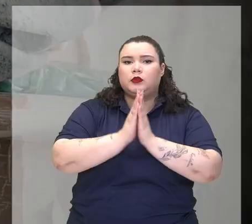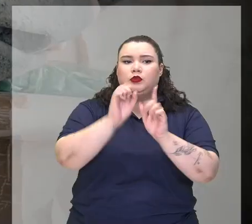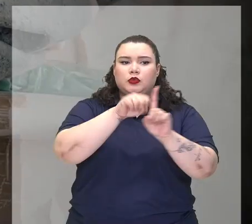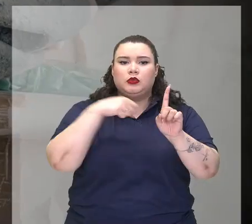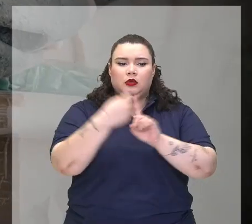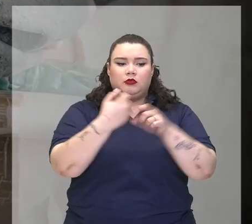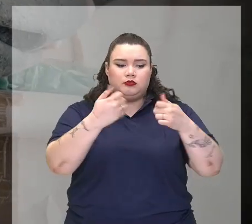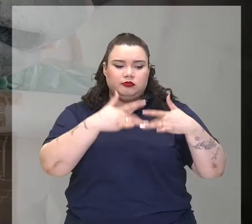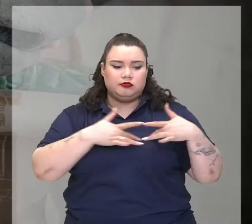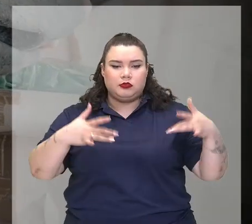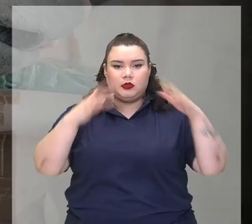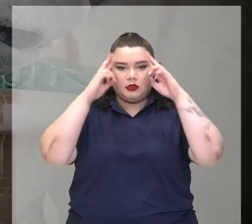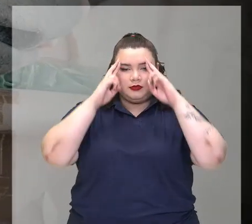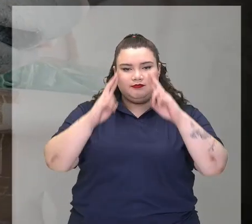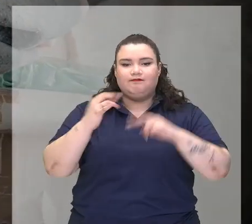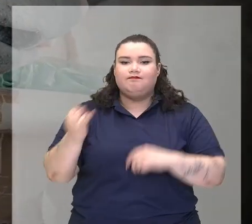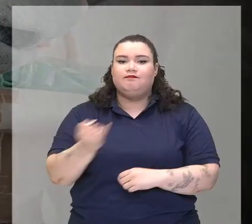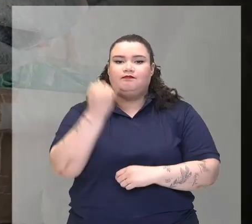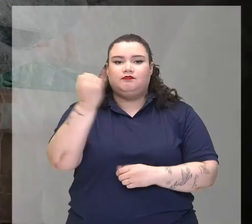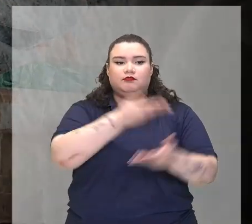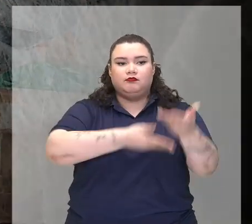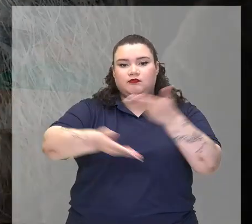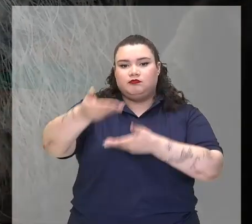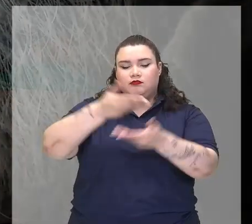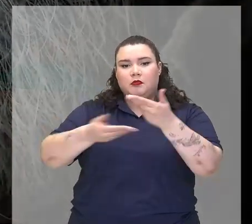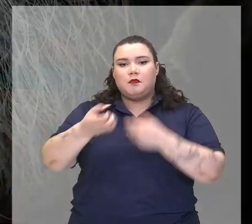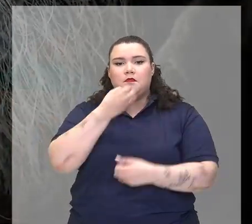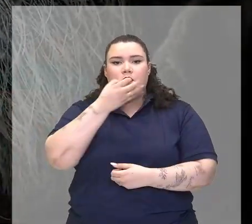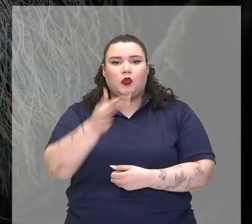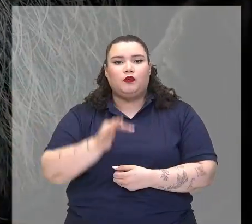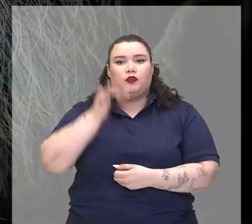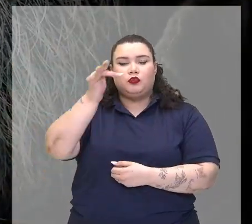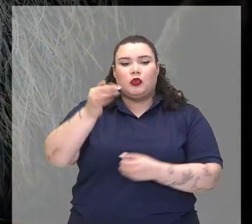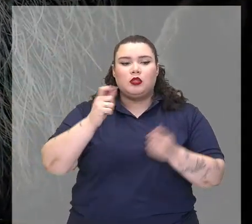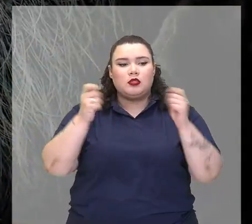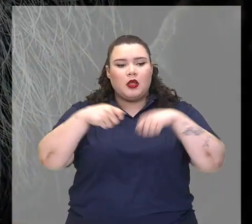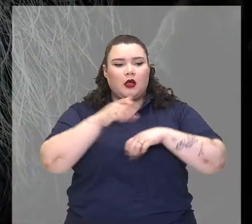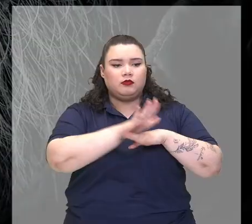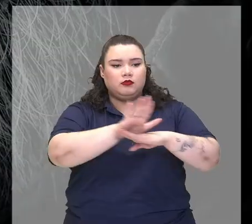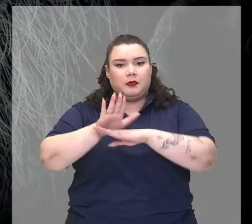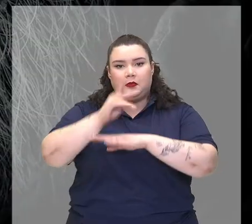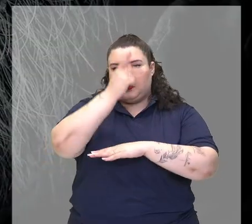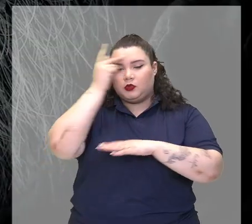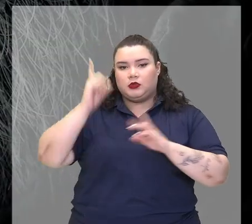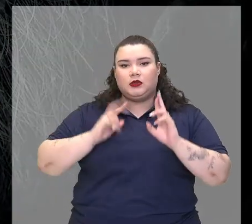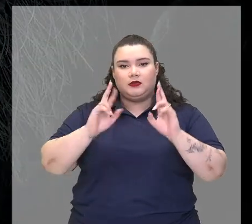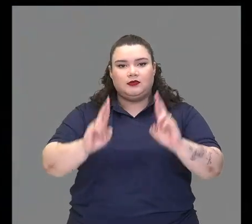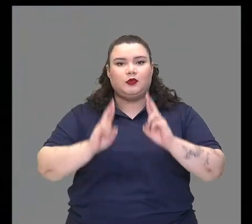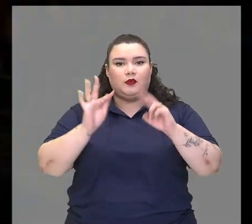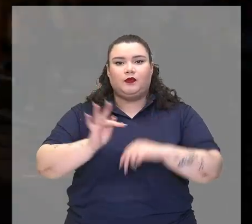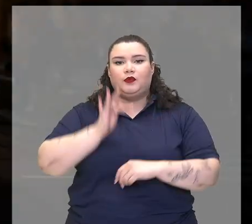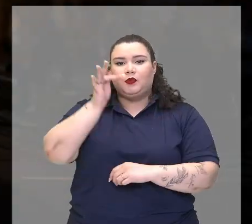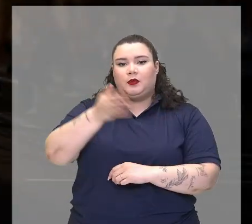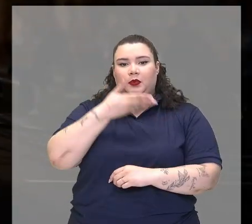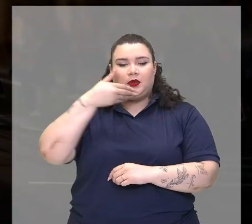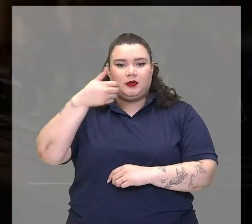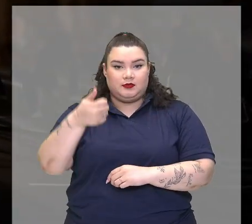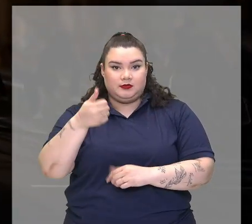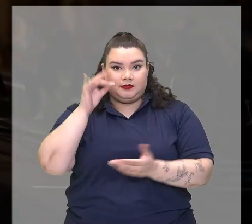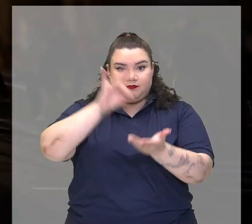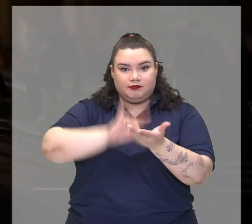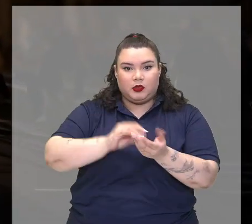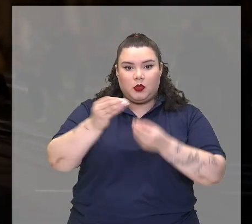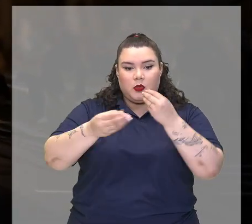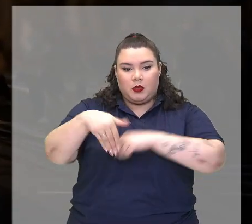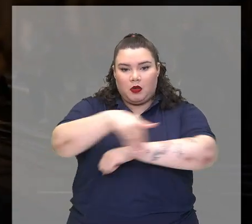Solidariedade e respeito são essenciais para construir caminhos que devolvam a essas pessoas a esperança de um futuro melhor. A realidade das